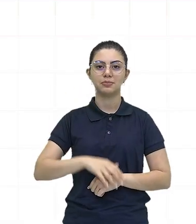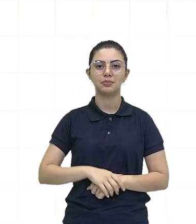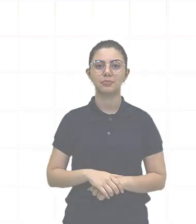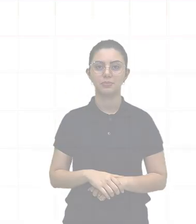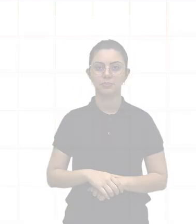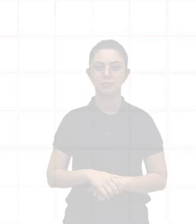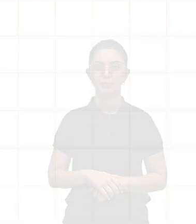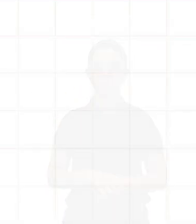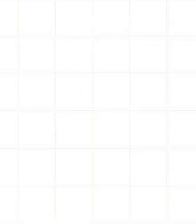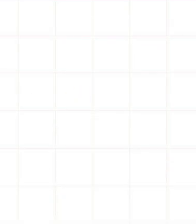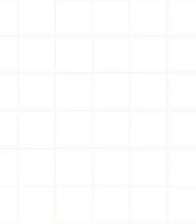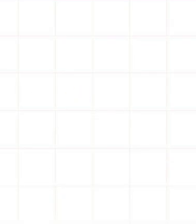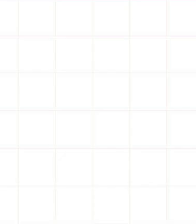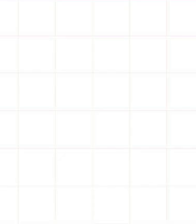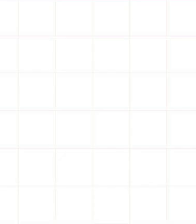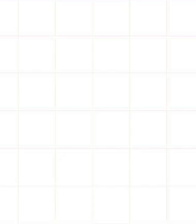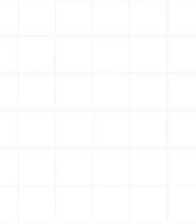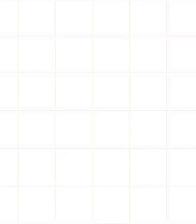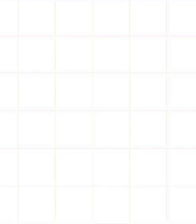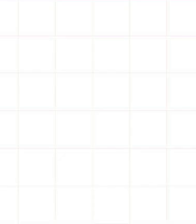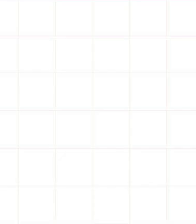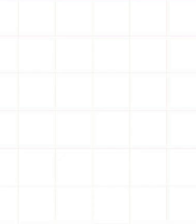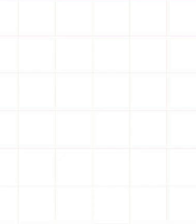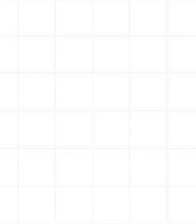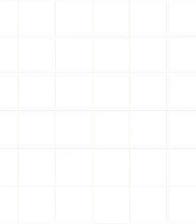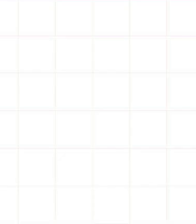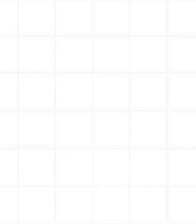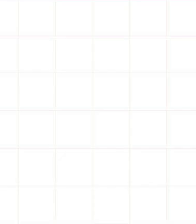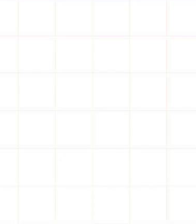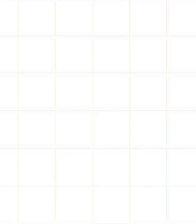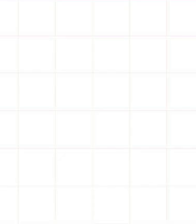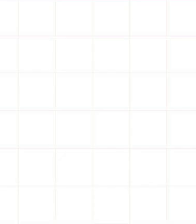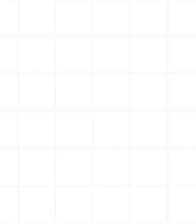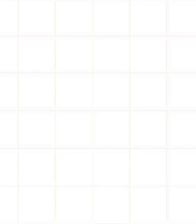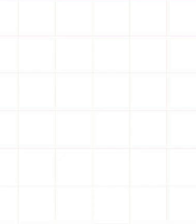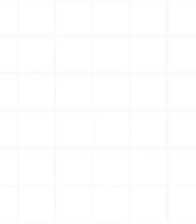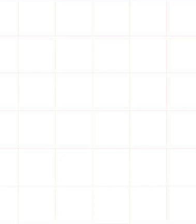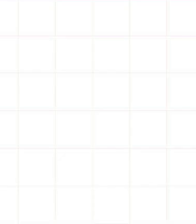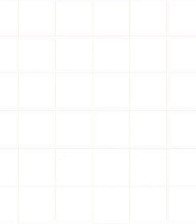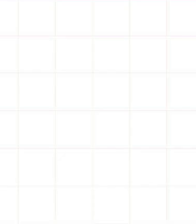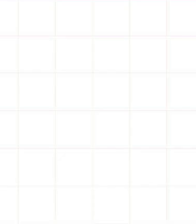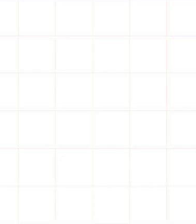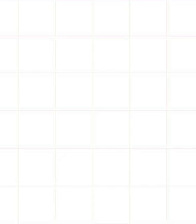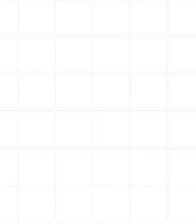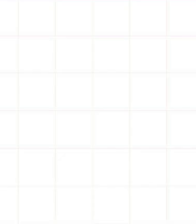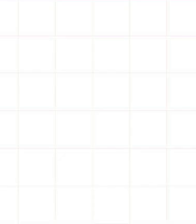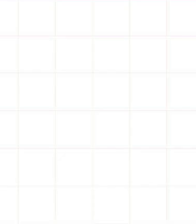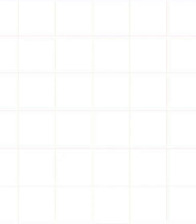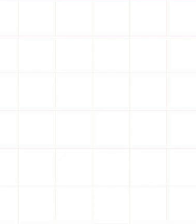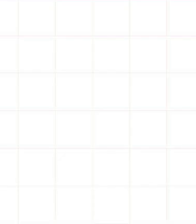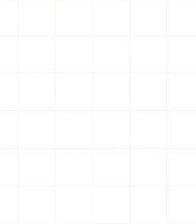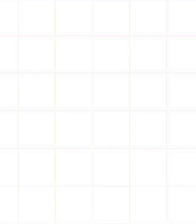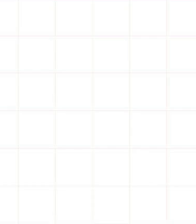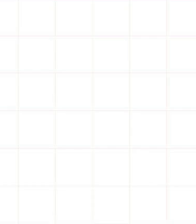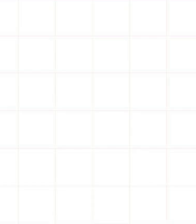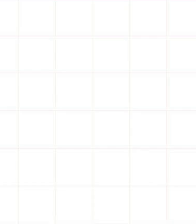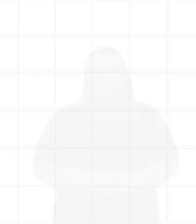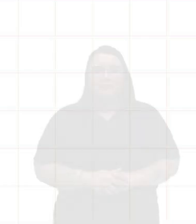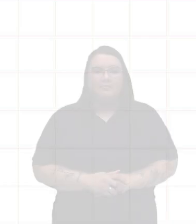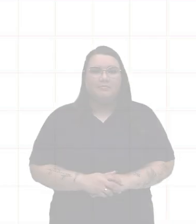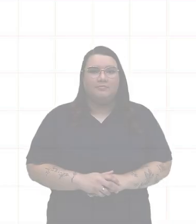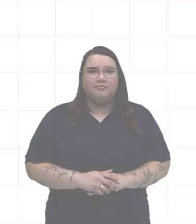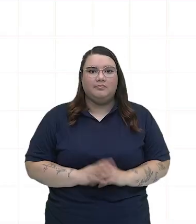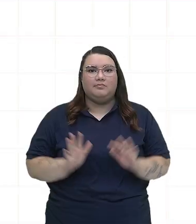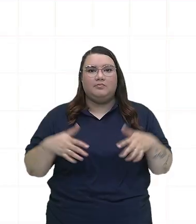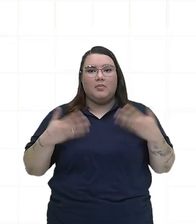tropical Brasil central, que se destaca aí em boa parte da região centro-oeste do Brasil, pegando uma parte do sudeste